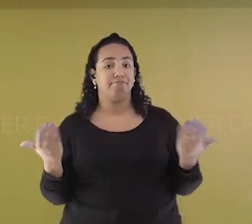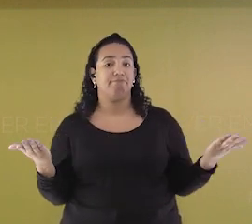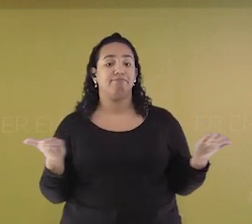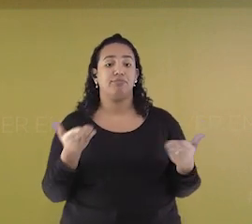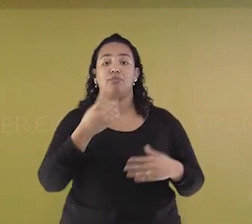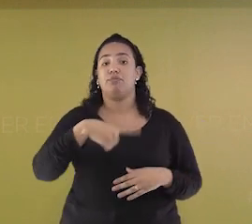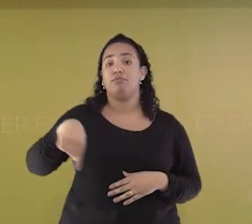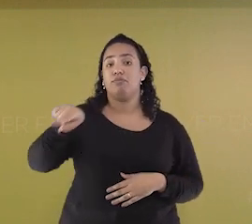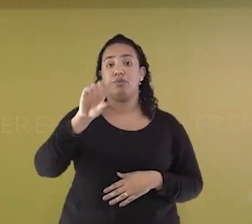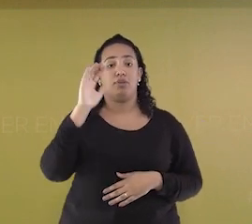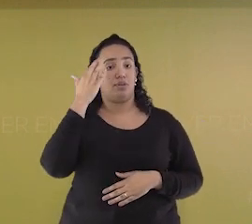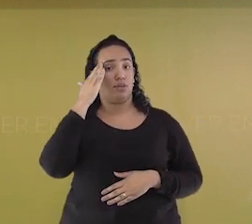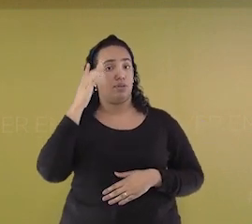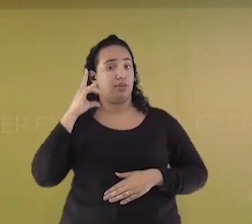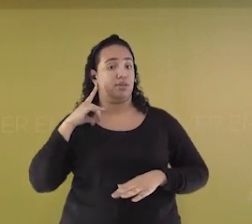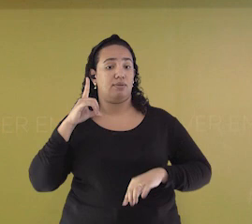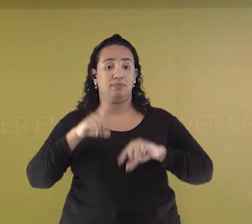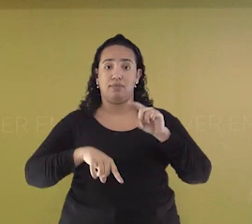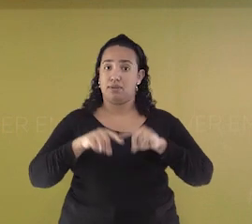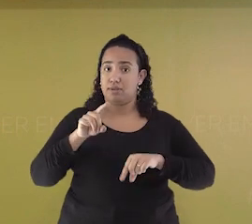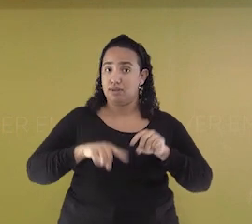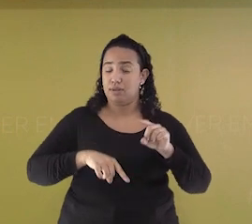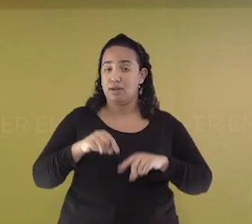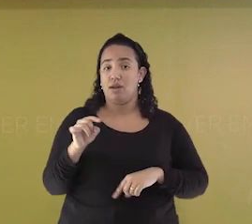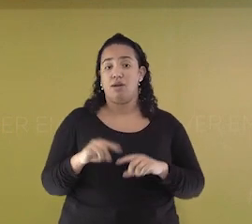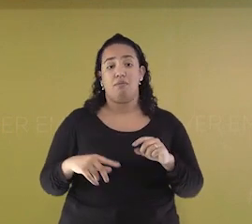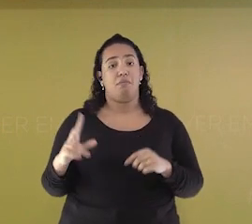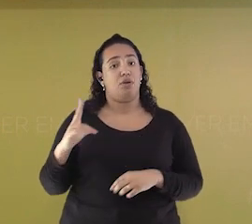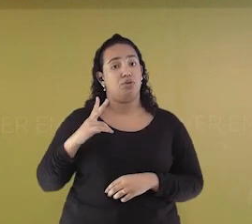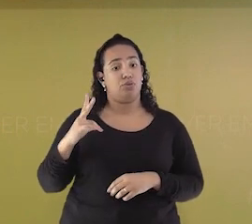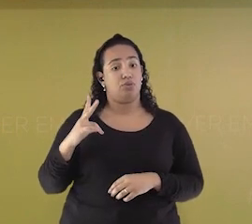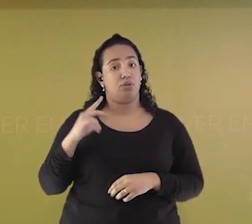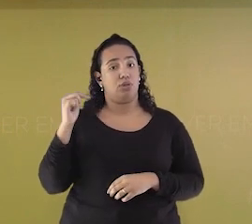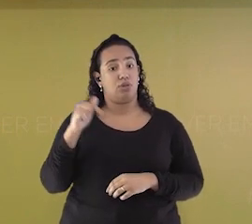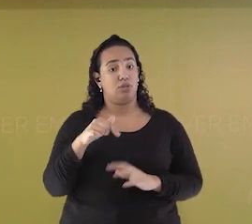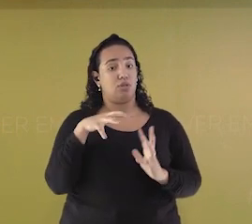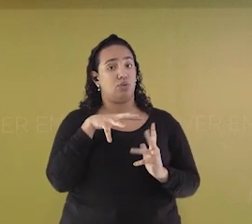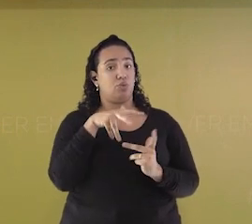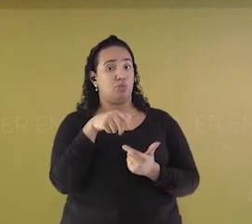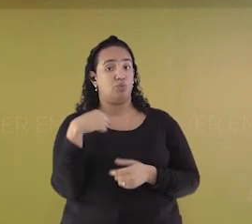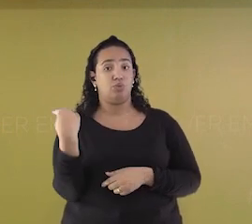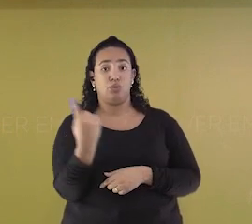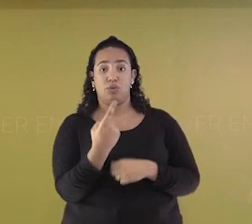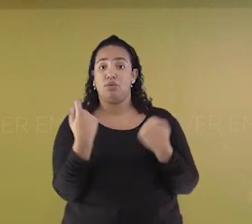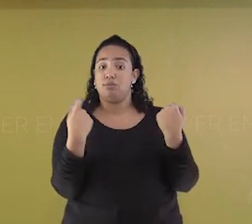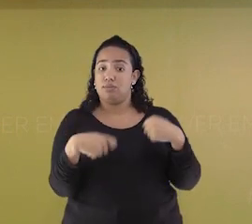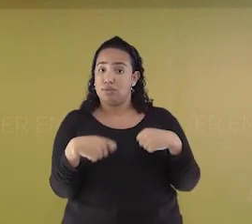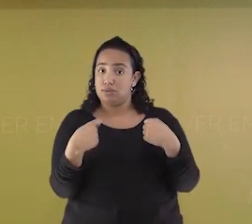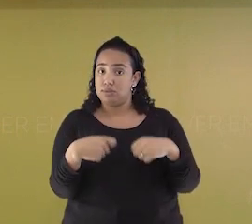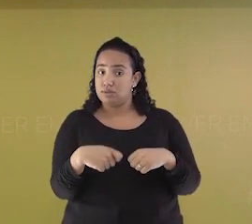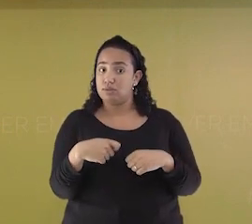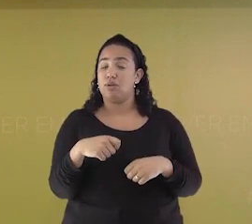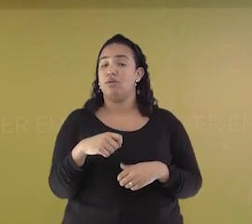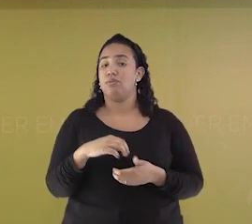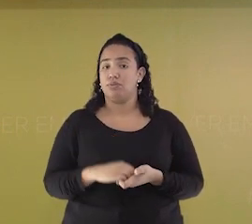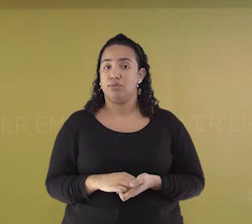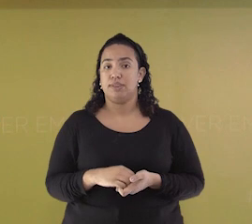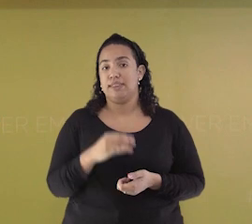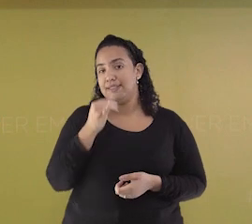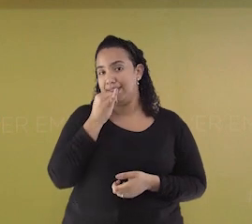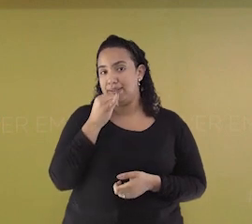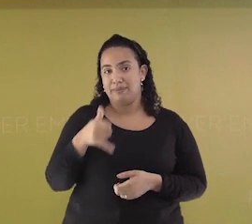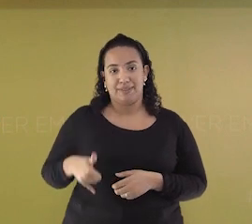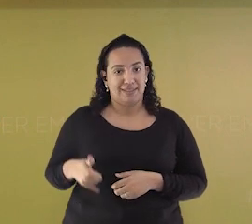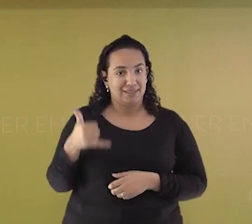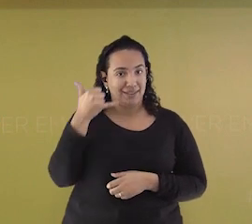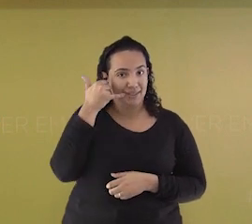Nós entendemos que há produtos e itens pessoais de grande consumo no mundo. O celular é um deles.